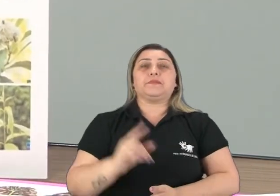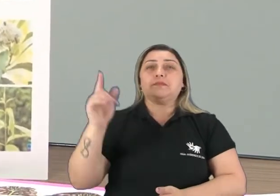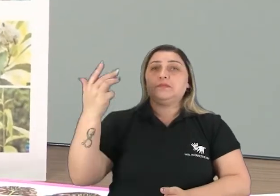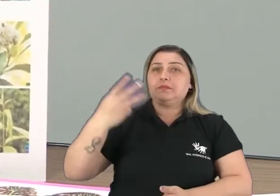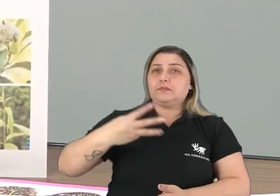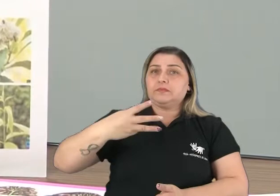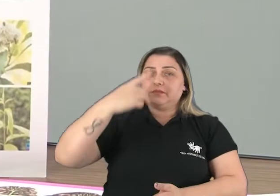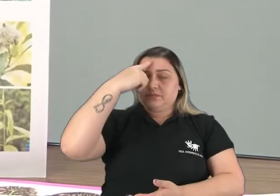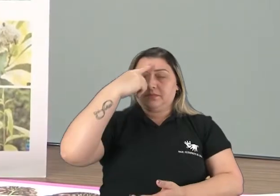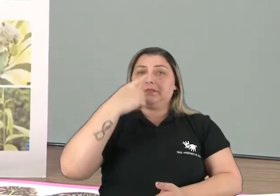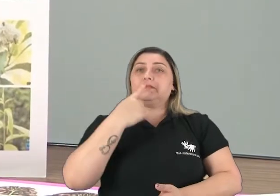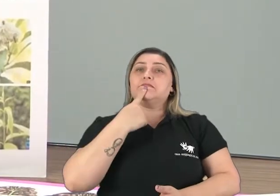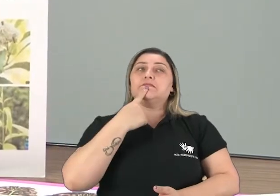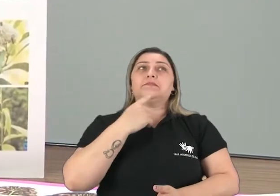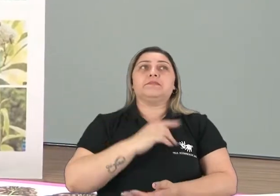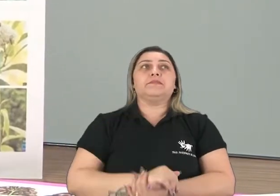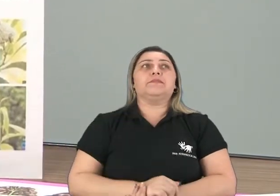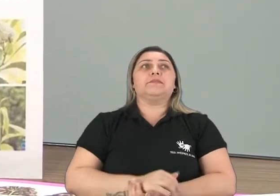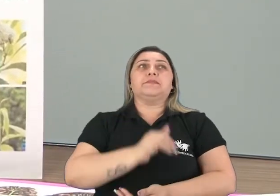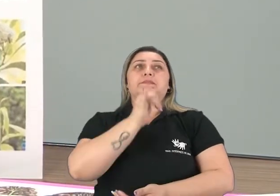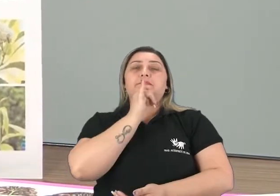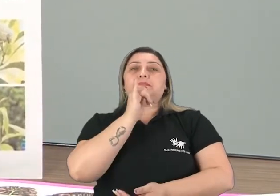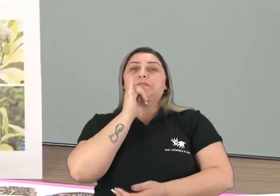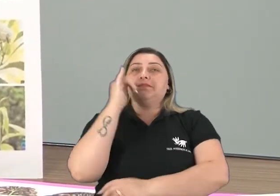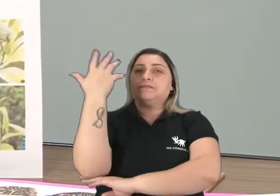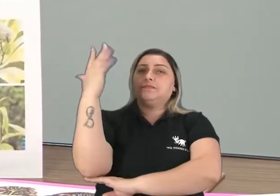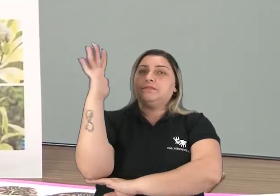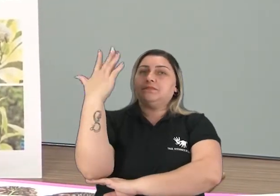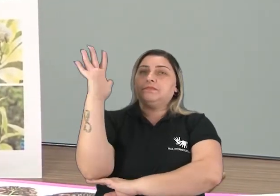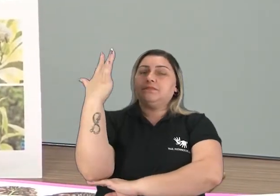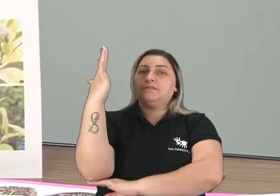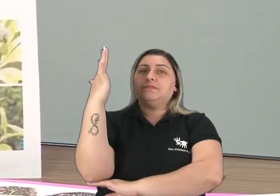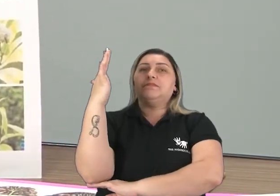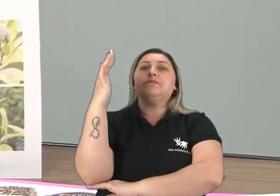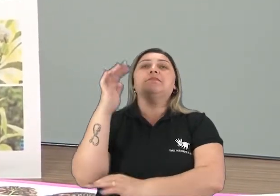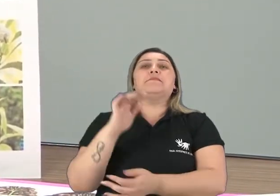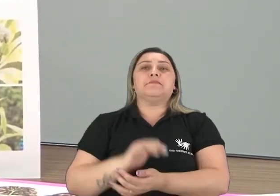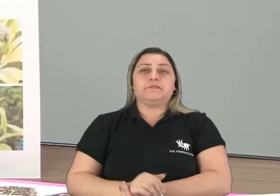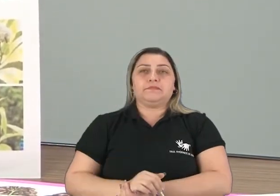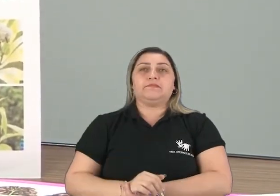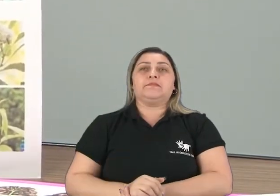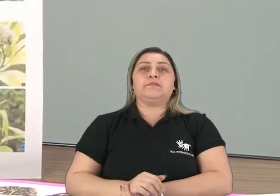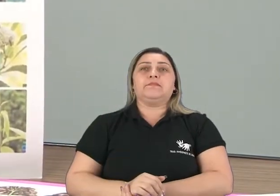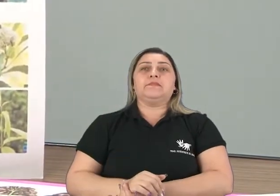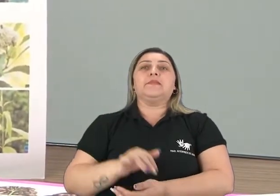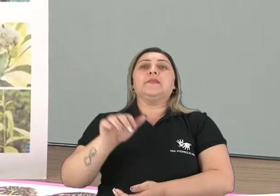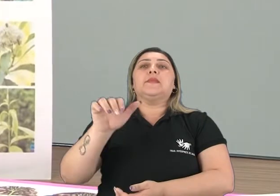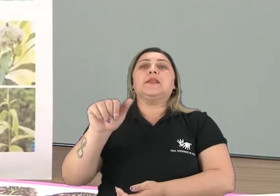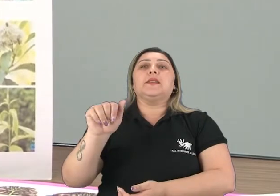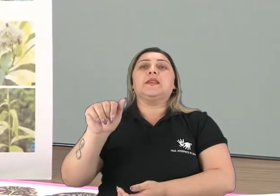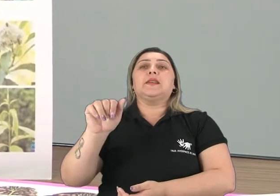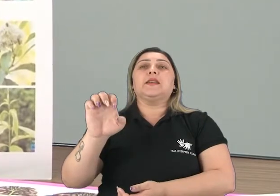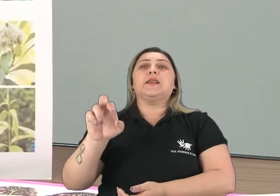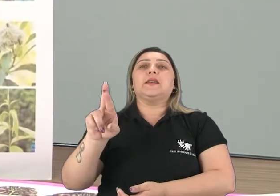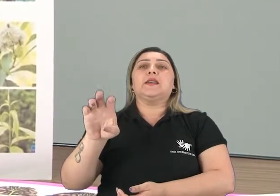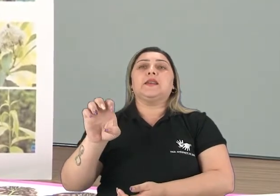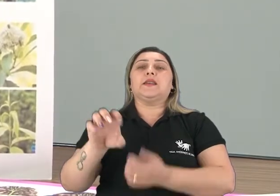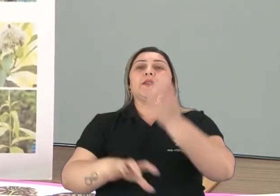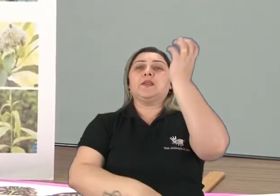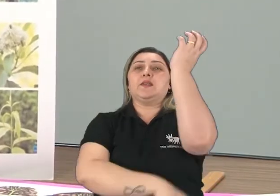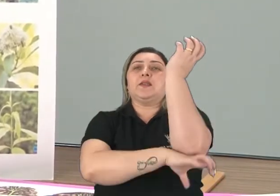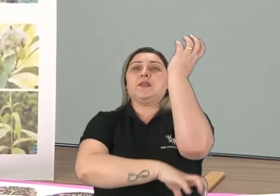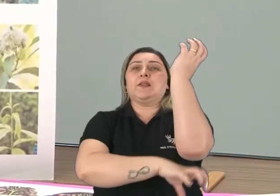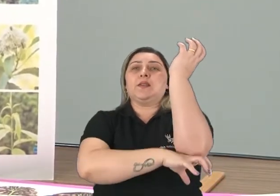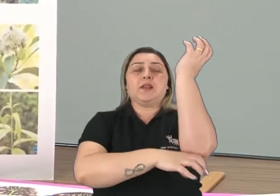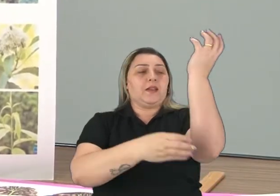E aqui mais à frente nós temos um exemplo de planta aérea. São aquelas plantas que desenvolvem as suas raízes no